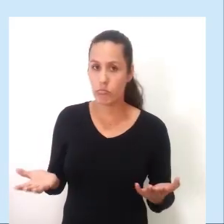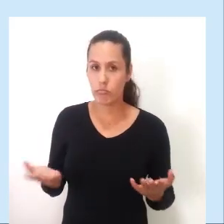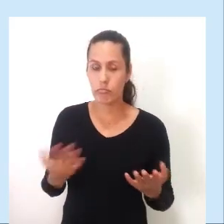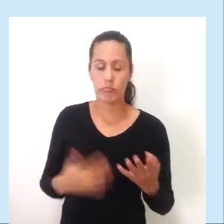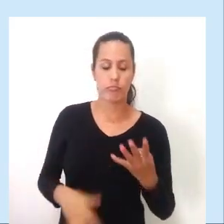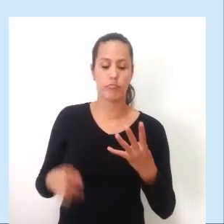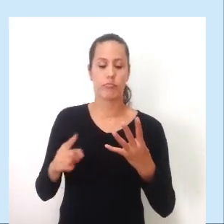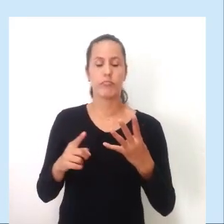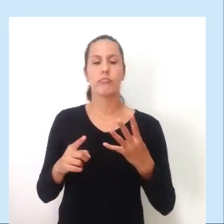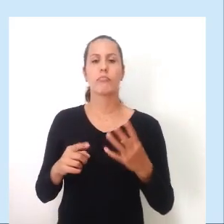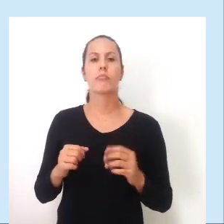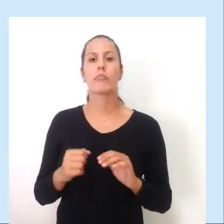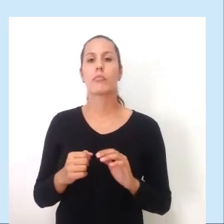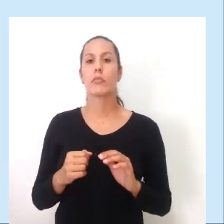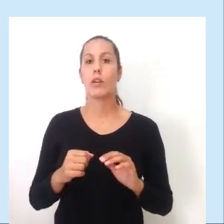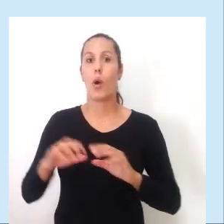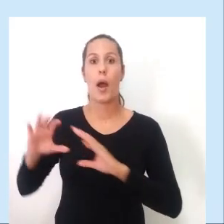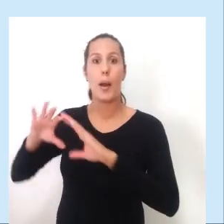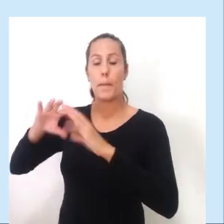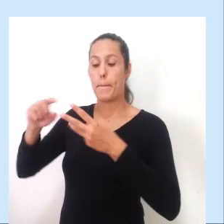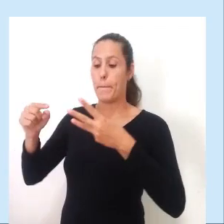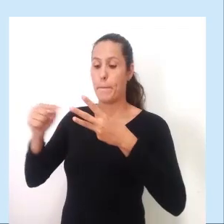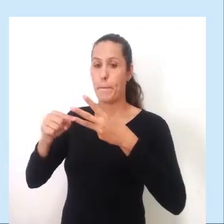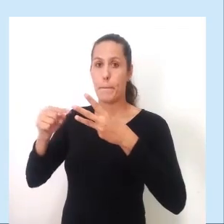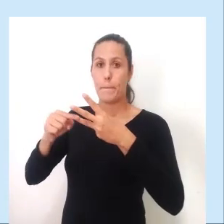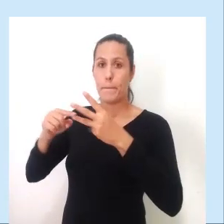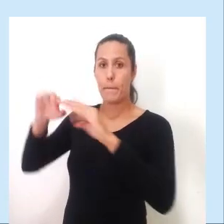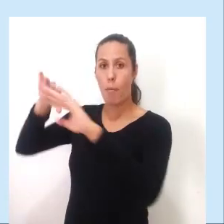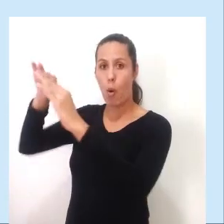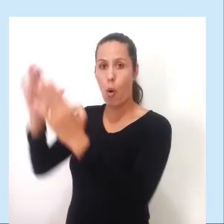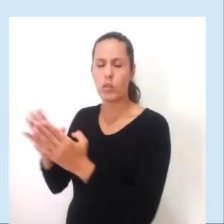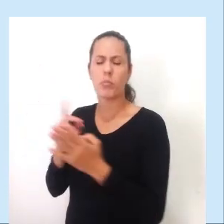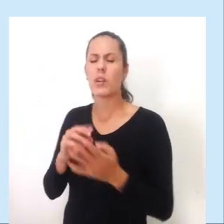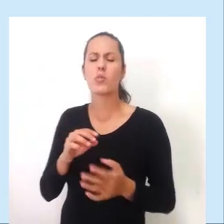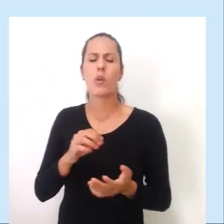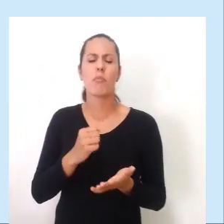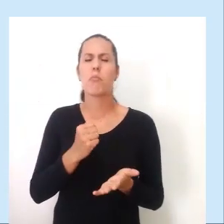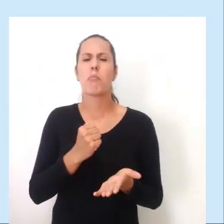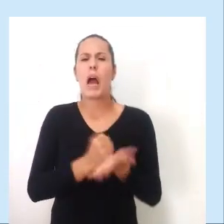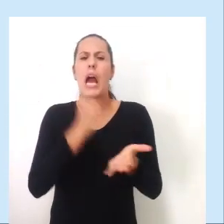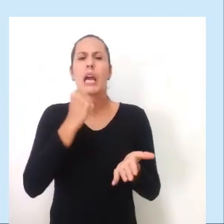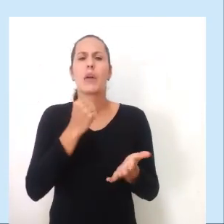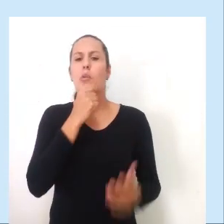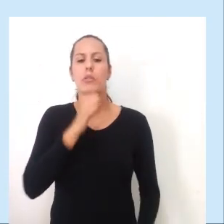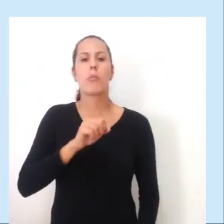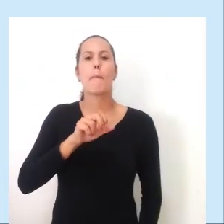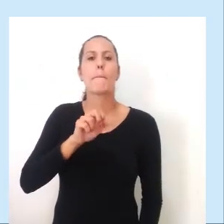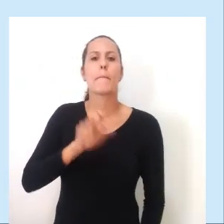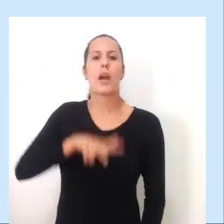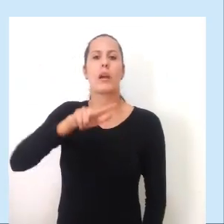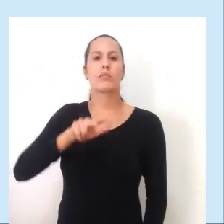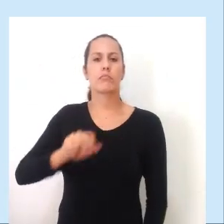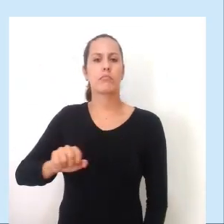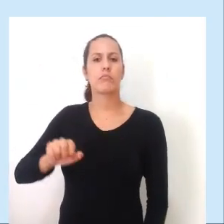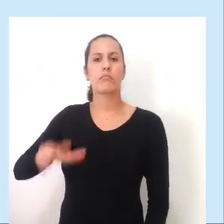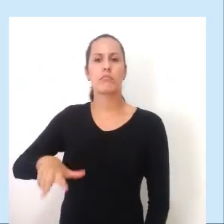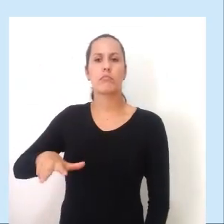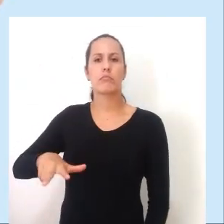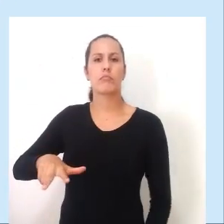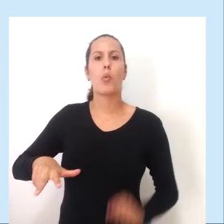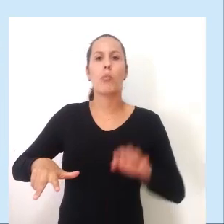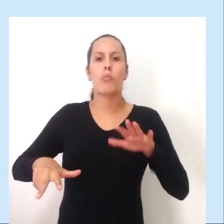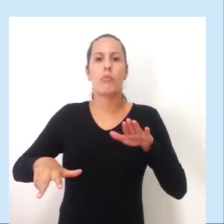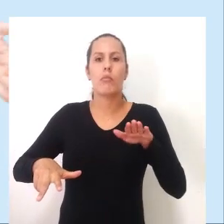marca? Não um molde, tá? O molde é mais preciso. Só uma marca leve de pegadas. É uma ação de